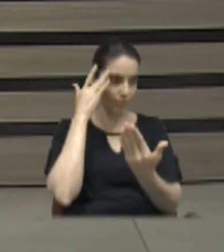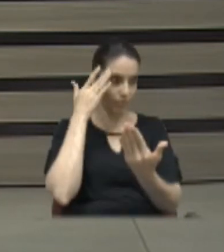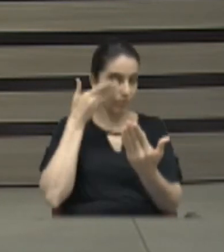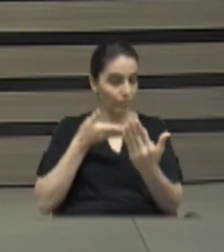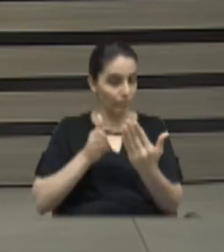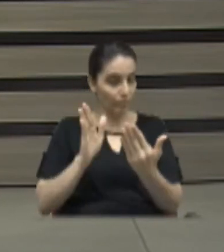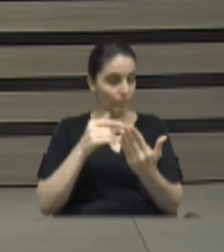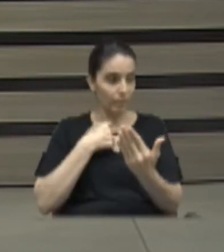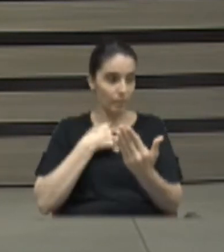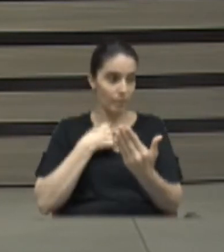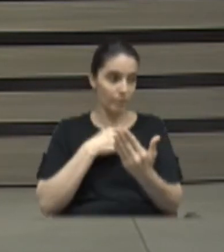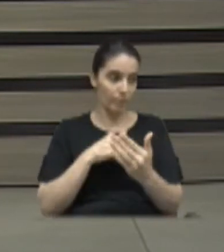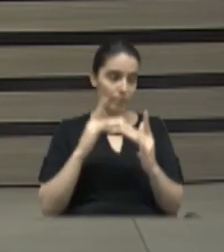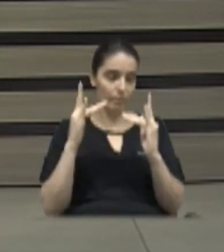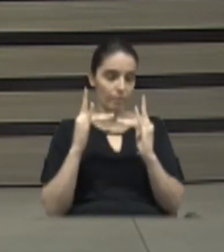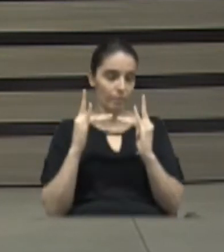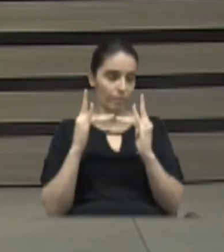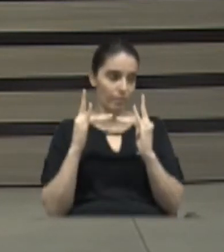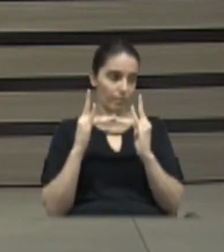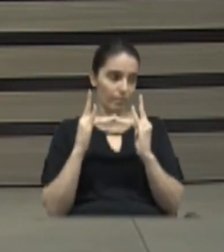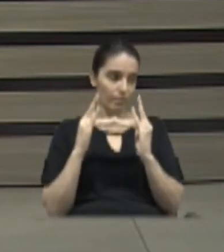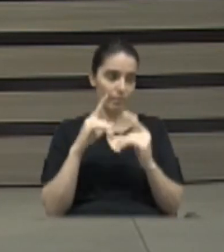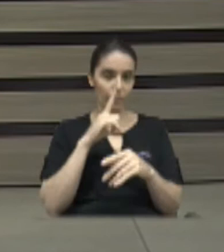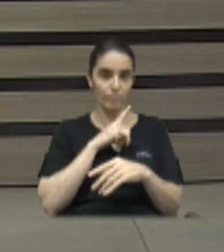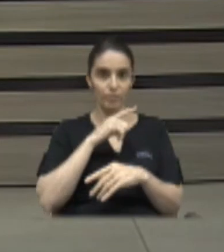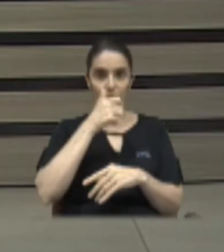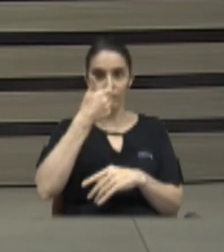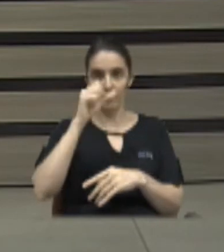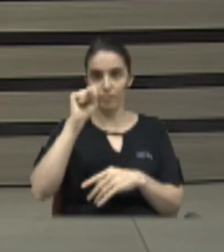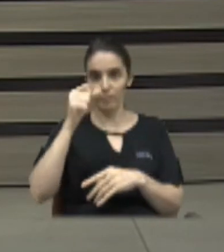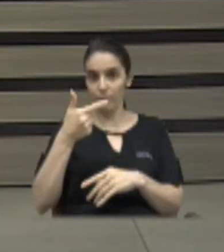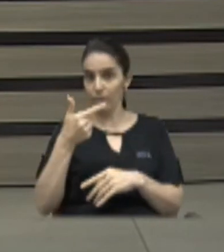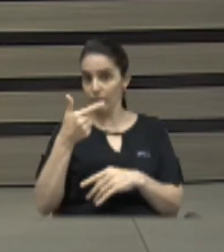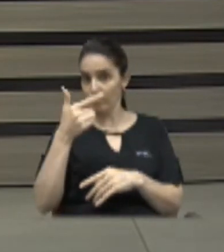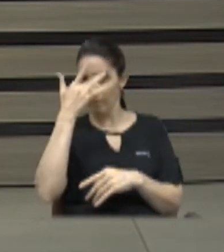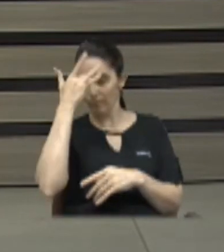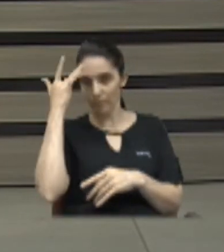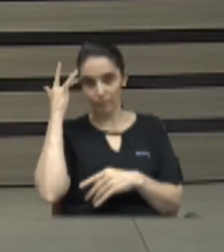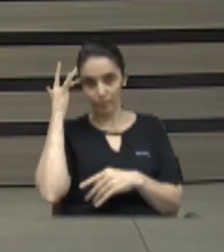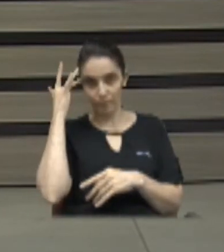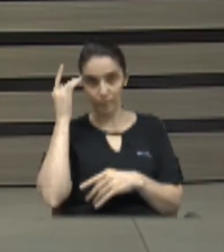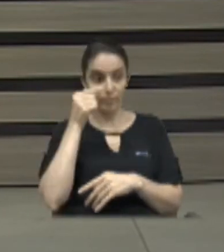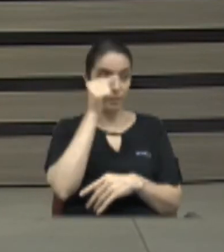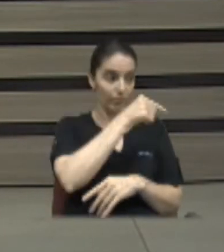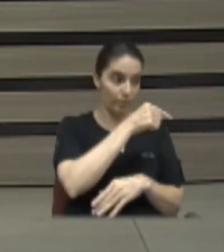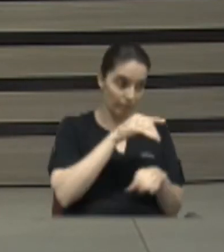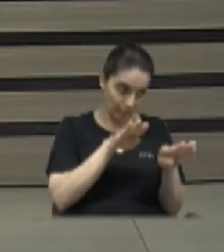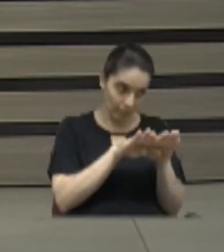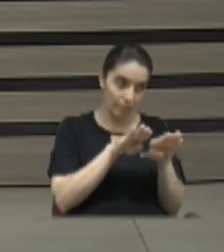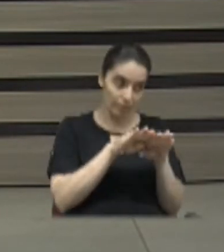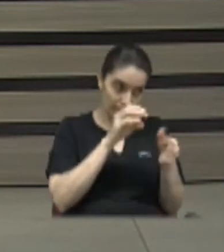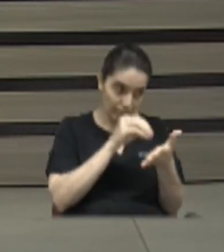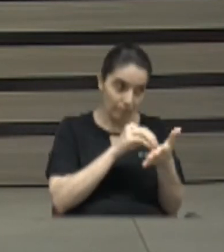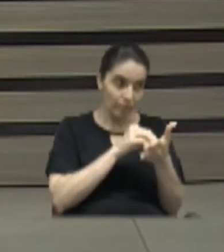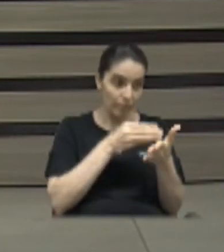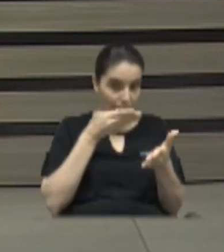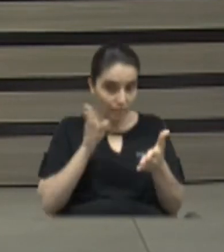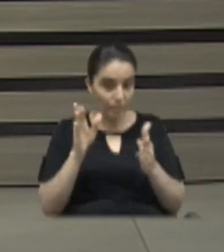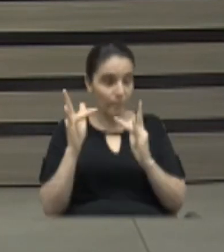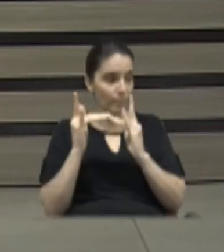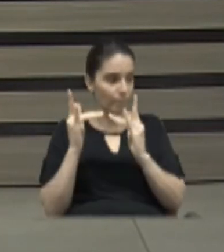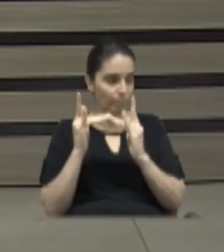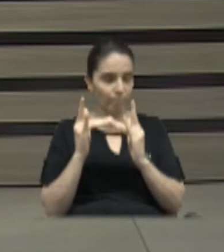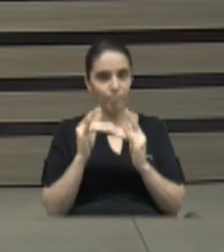sepultamento. E tinha 182 pessoas. E você está lá, viu, Zé? Para ir no meu...